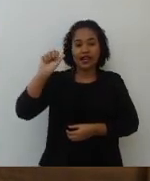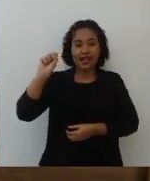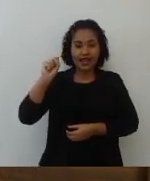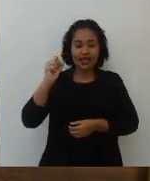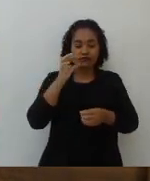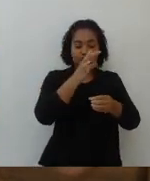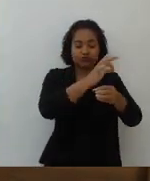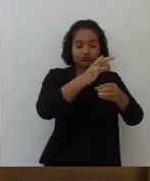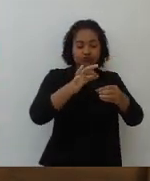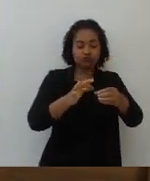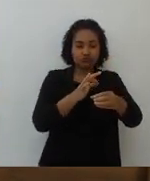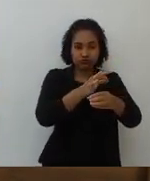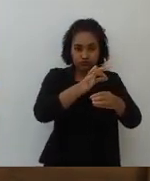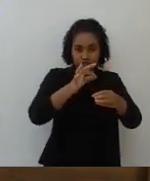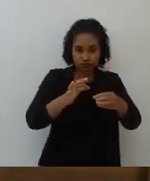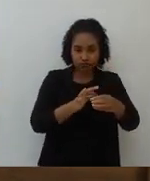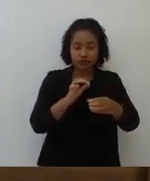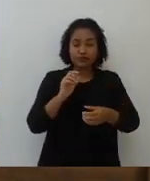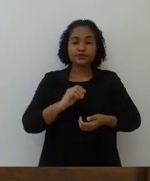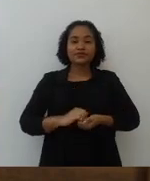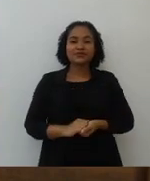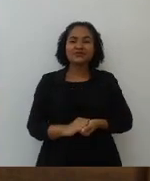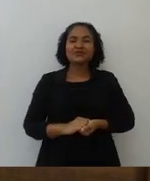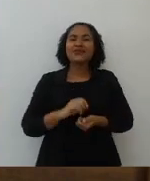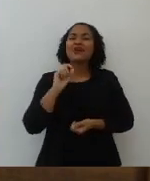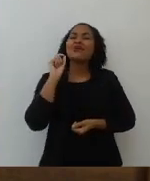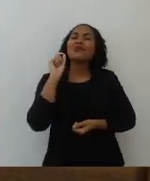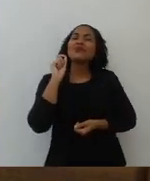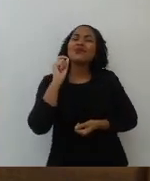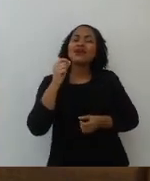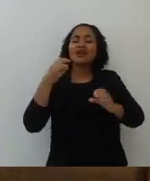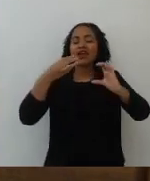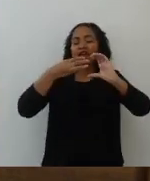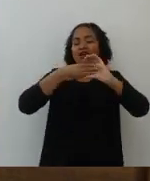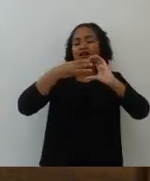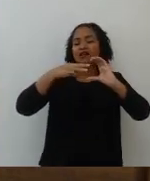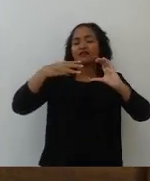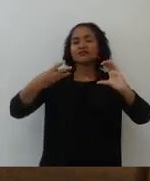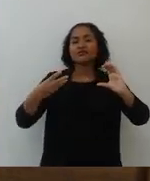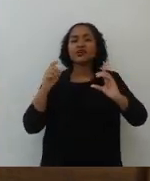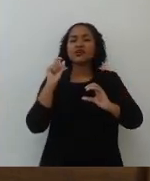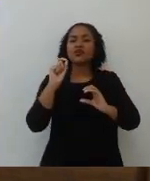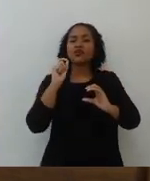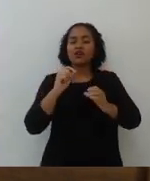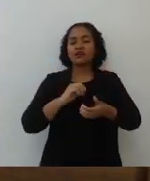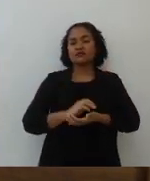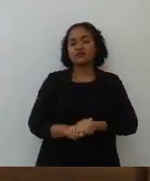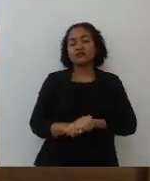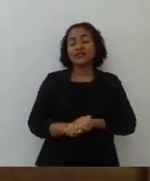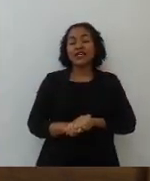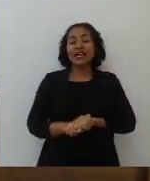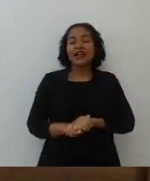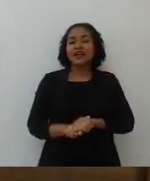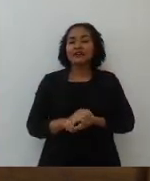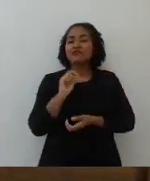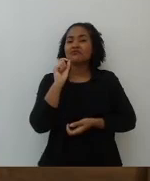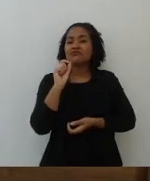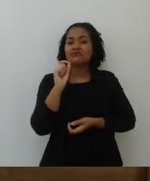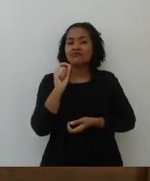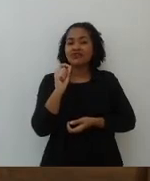do citossol e citoesqueleto. O que é isso, citossol e citoesqueleto? O citossol de um citoplasma, a gente diz que é a